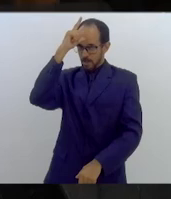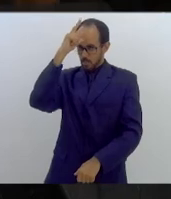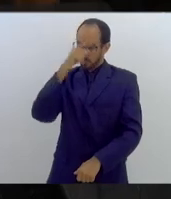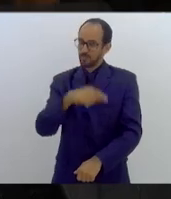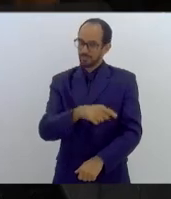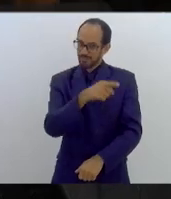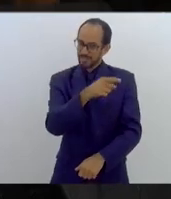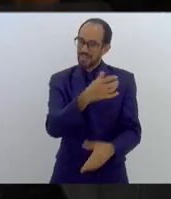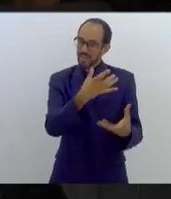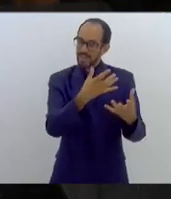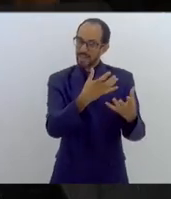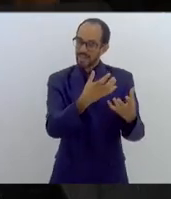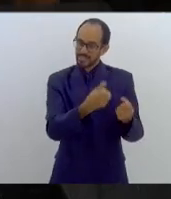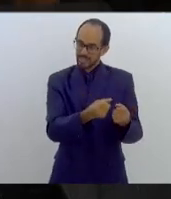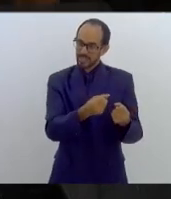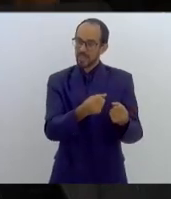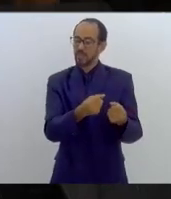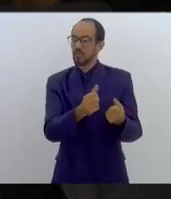aceitando